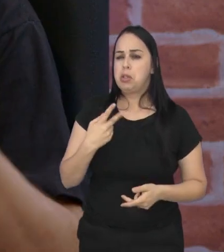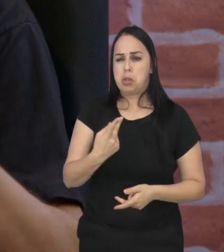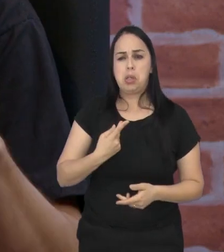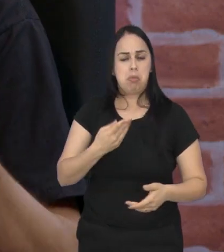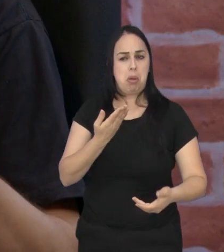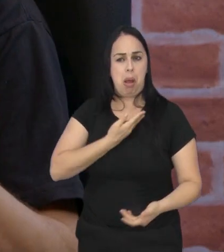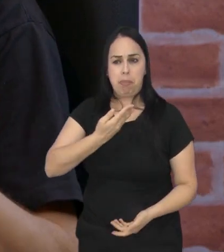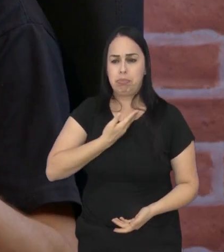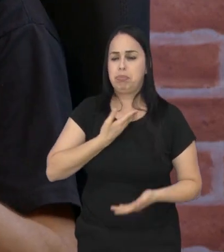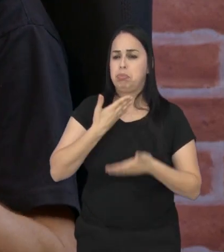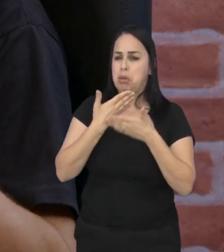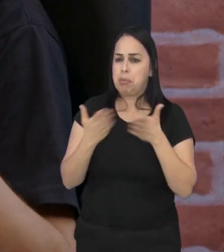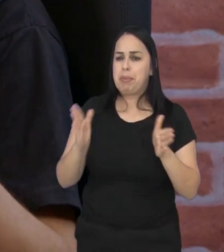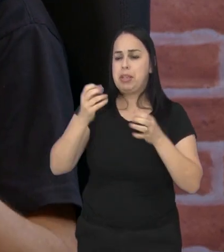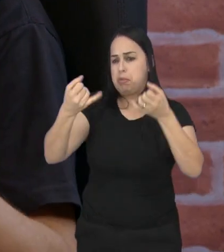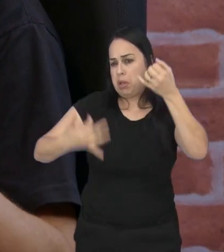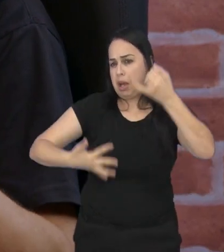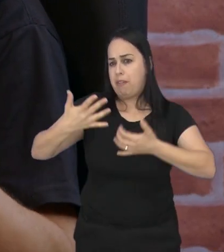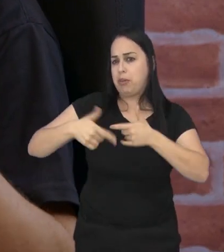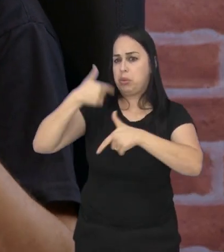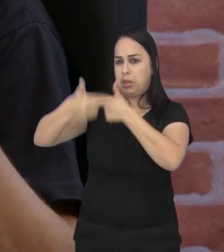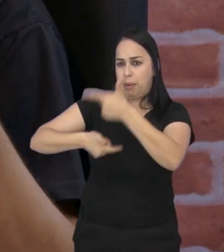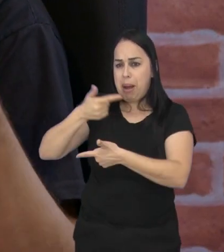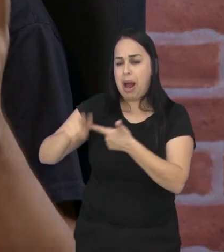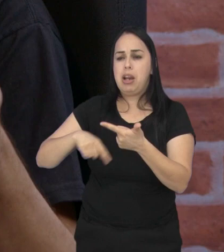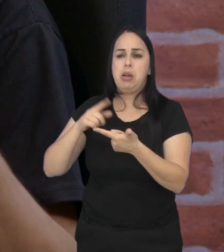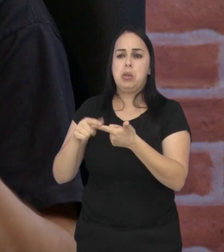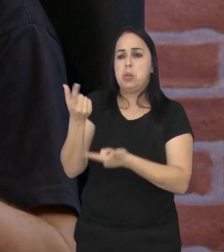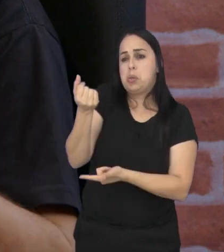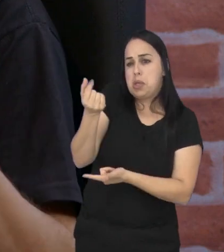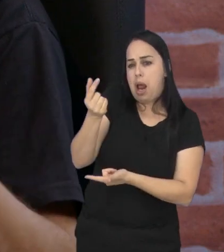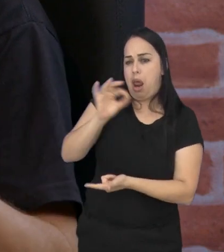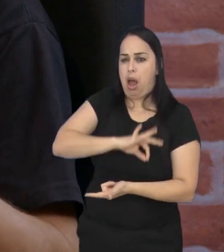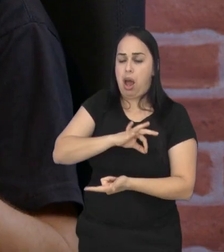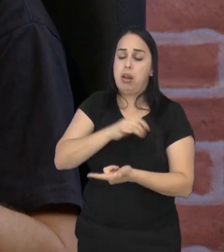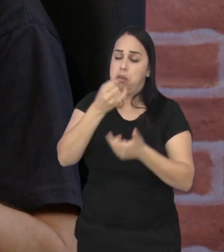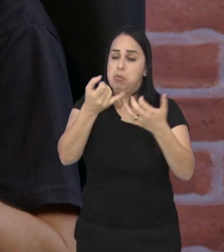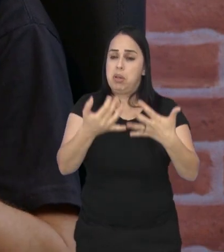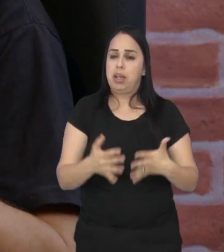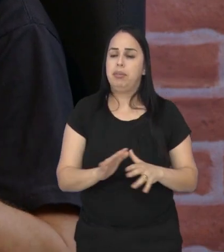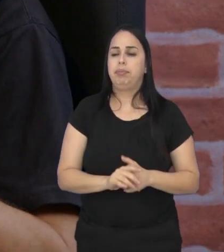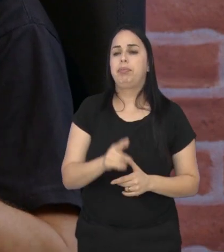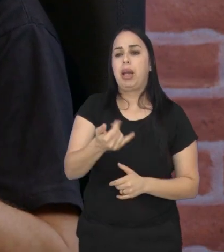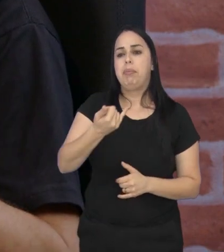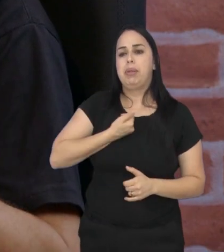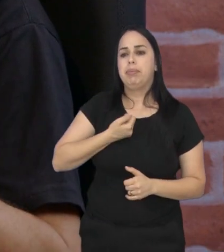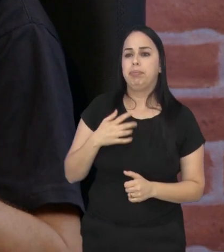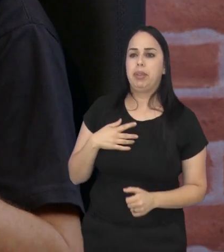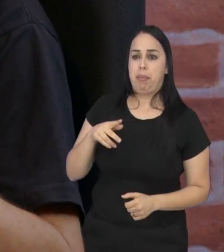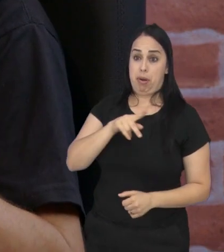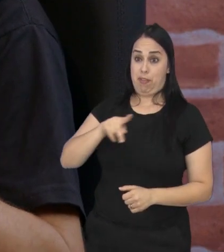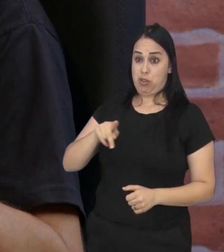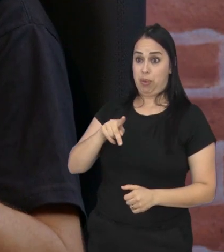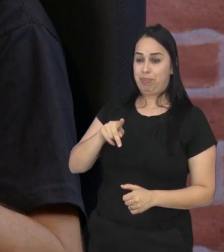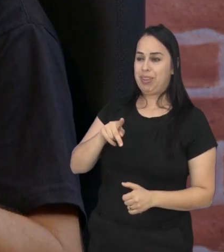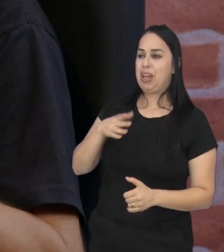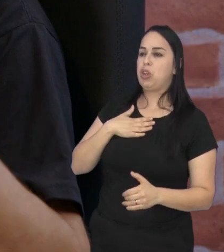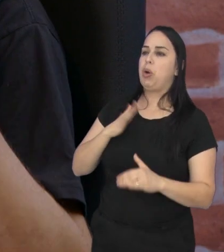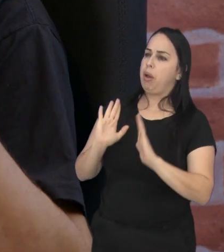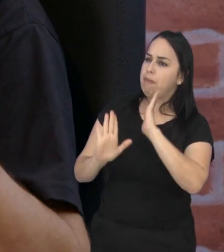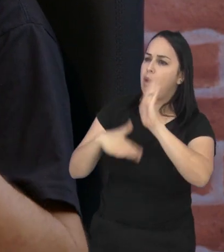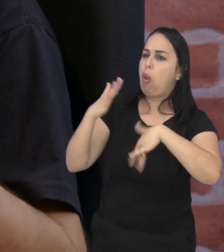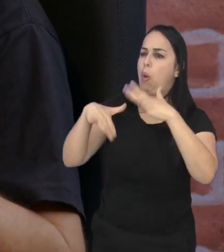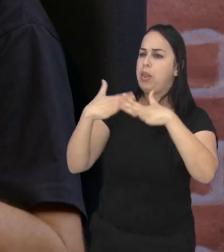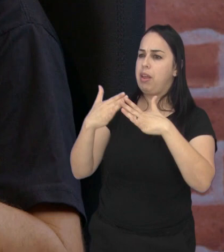sempre fui muito aberto com os alunos em questão a trabalho, ganhos, perdas e tudo ali. E aí ele falou, pô, professor, eu tô evoluindo,